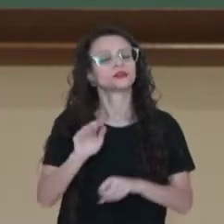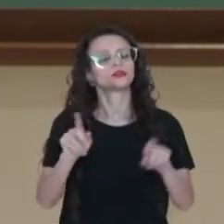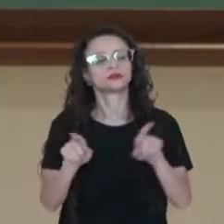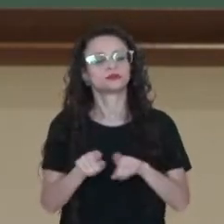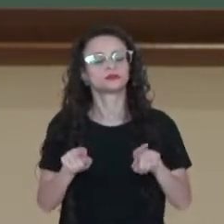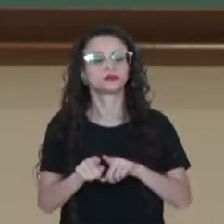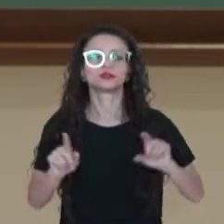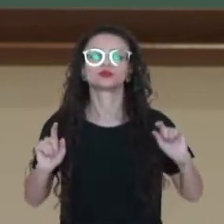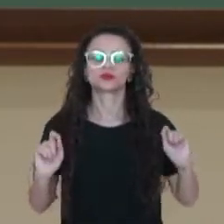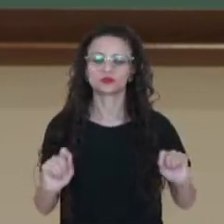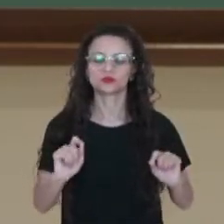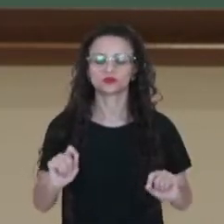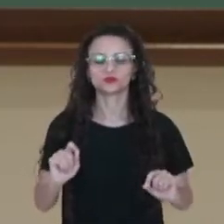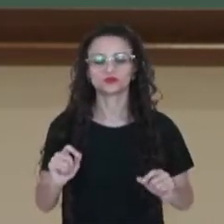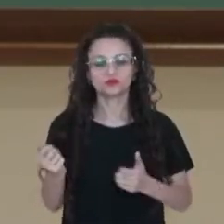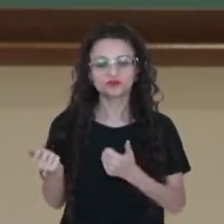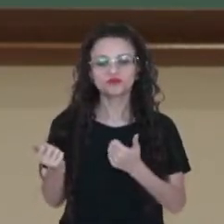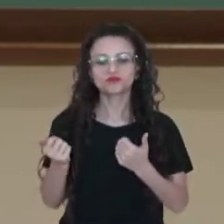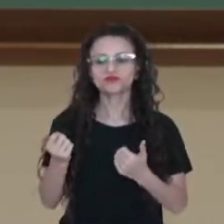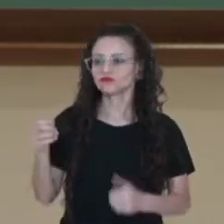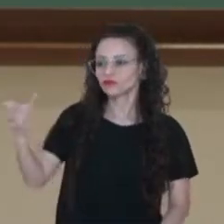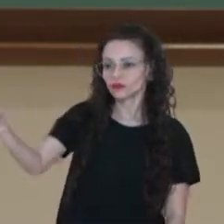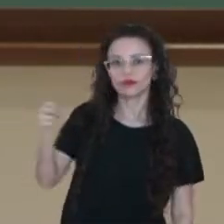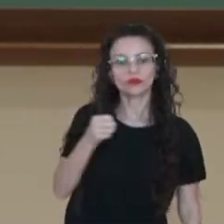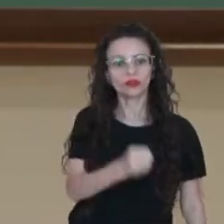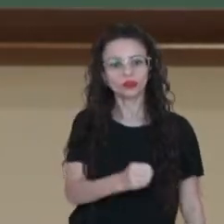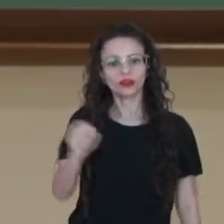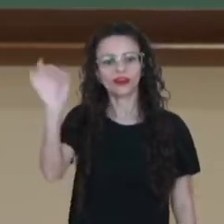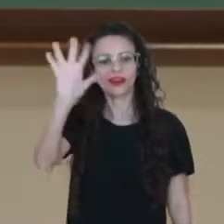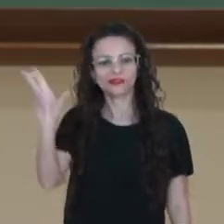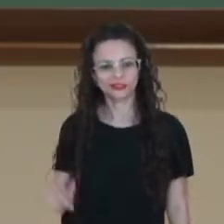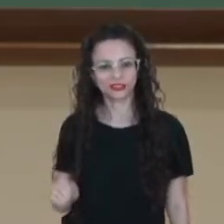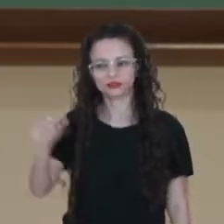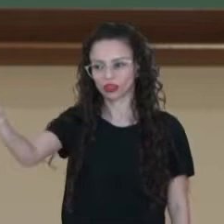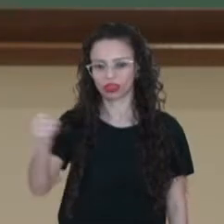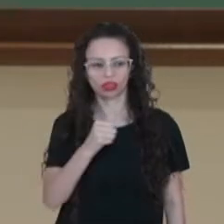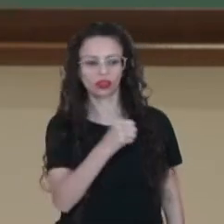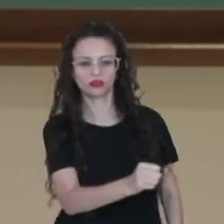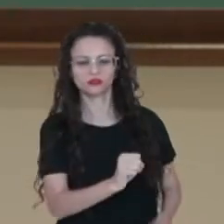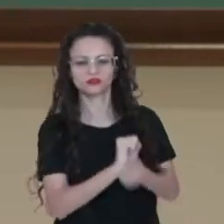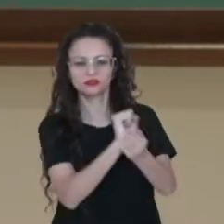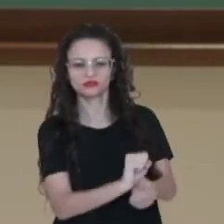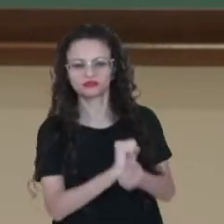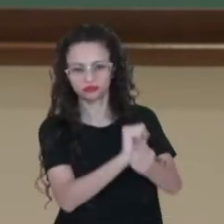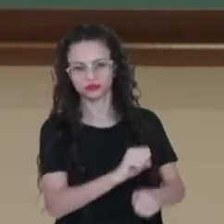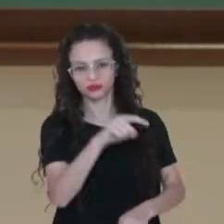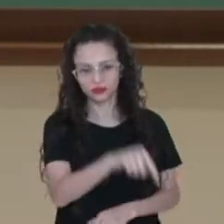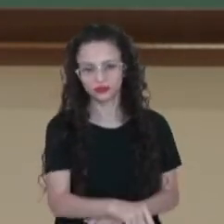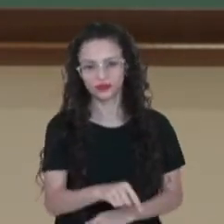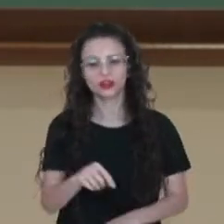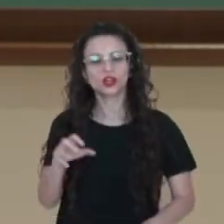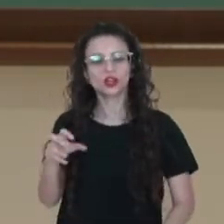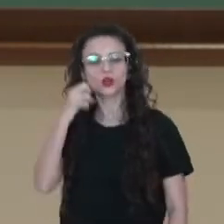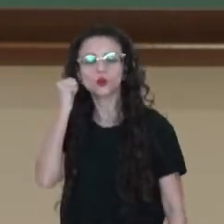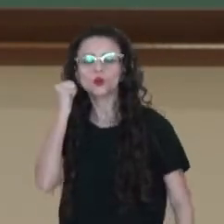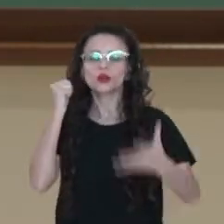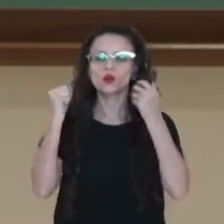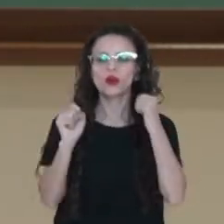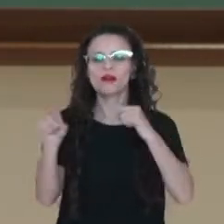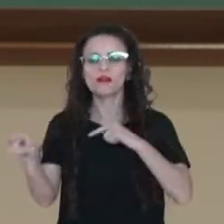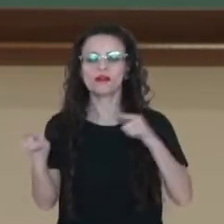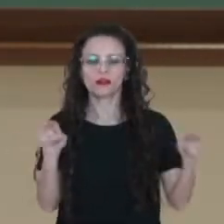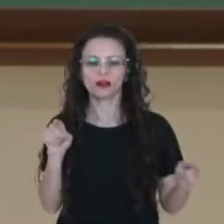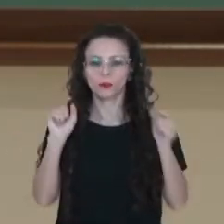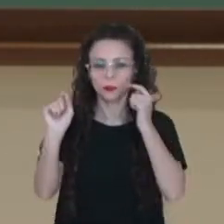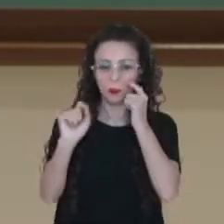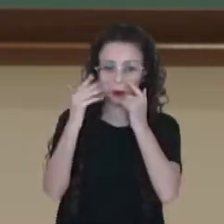também trazendo africanos para serem escravizados aqui. Então eles lucrariam nas duas pontas desse comércio, né? Trazendo